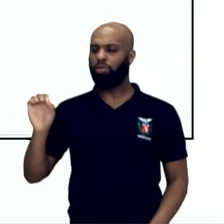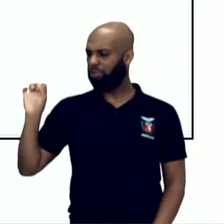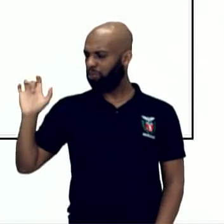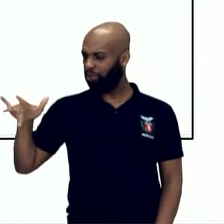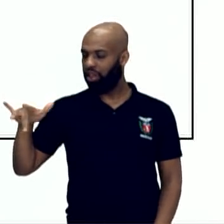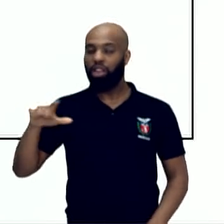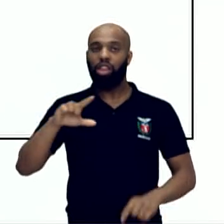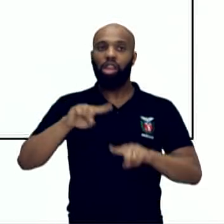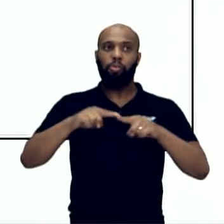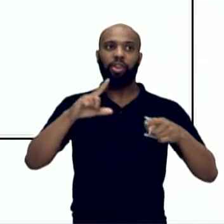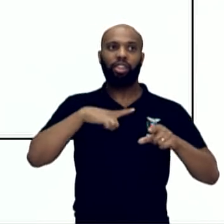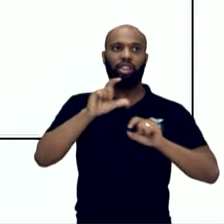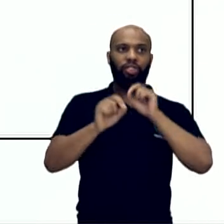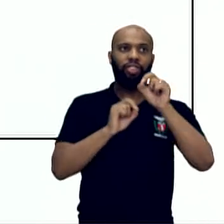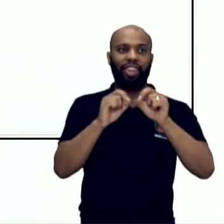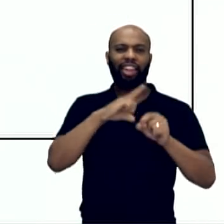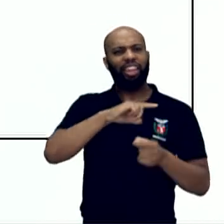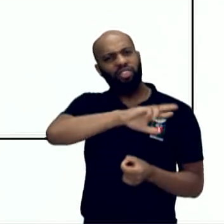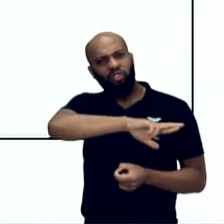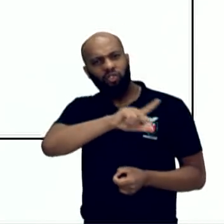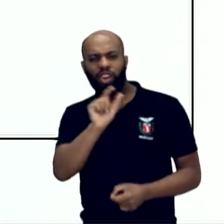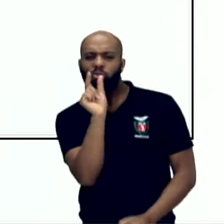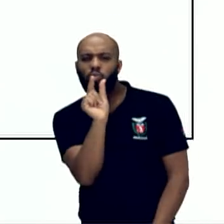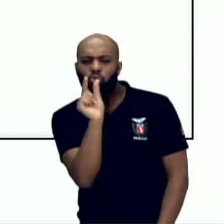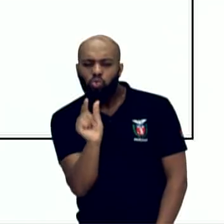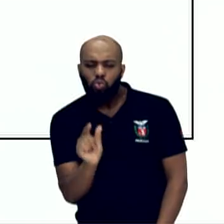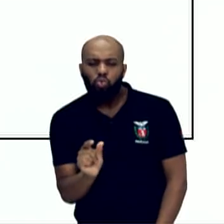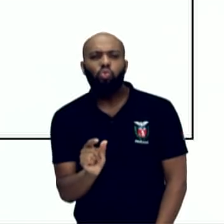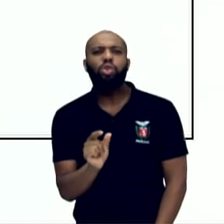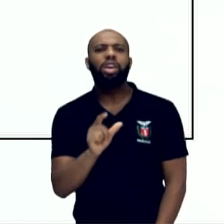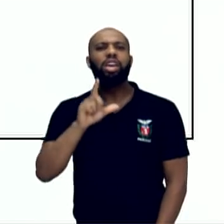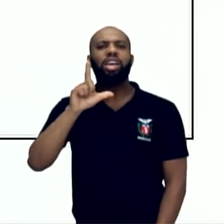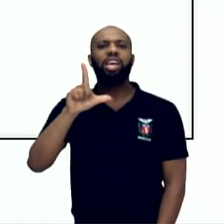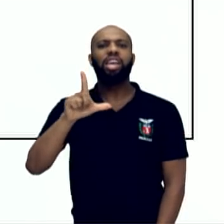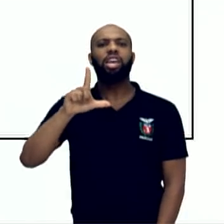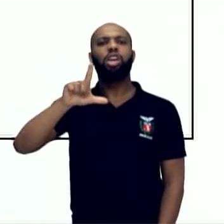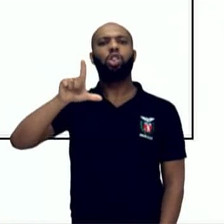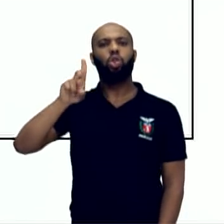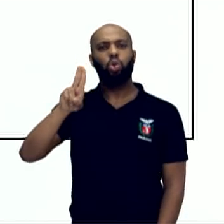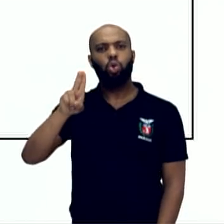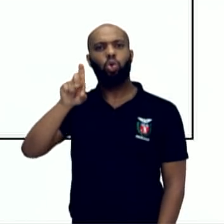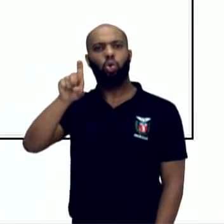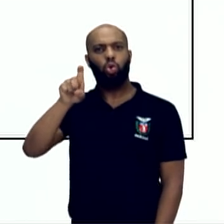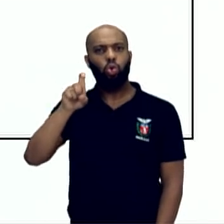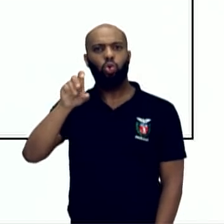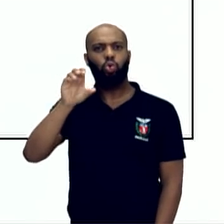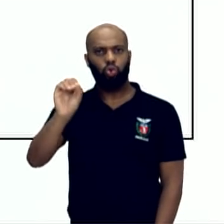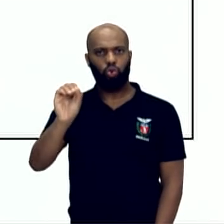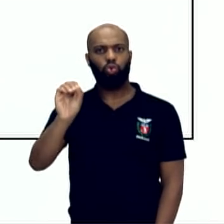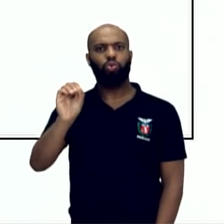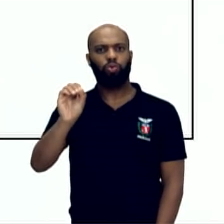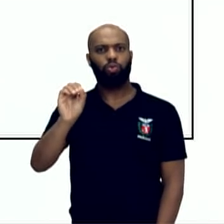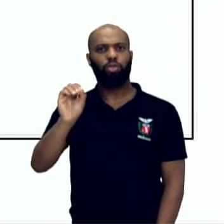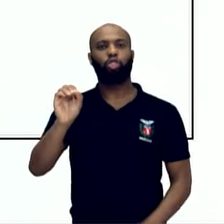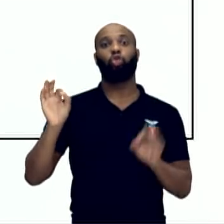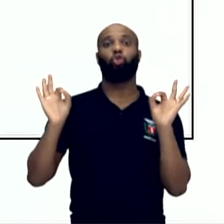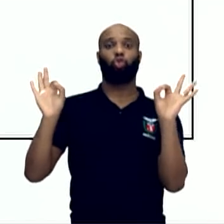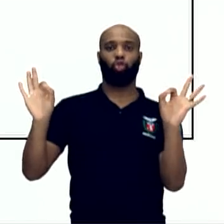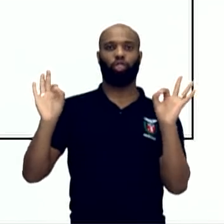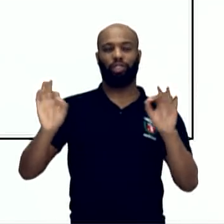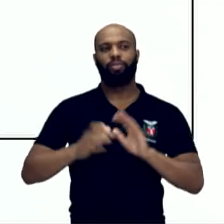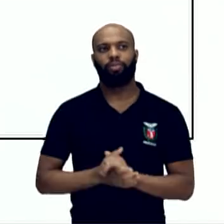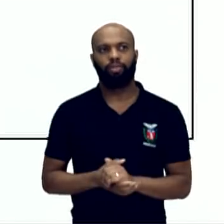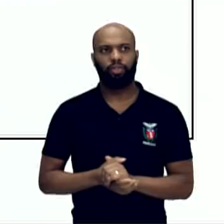na página de uma série de palavras que no caso é a palavra lixo.